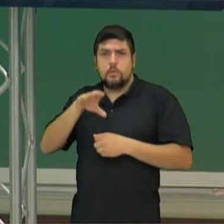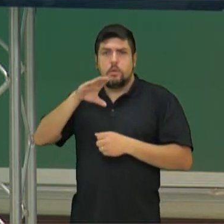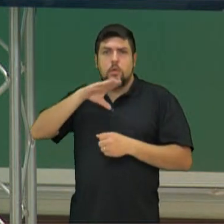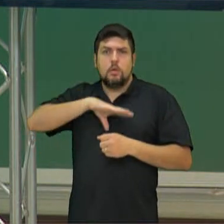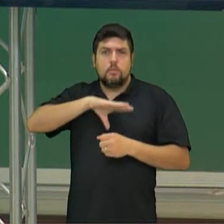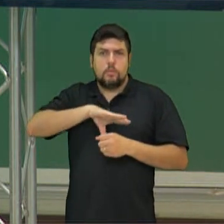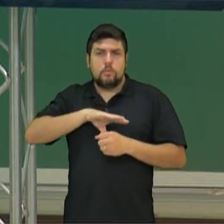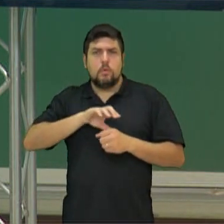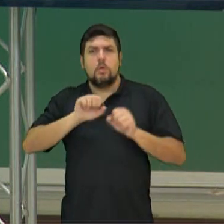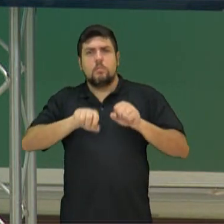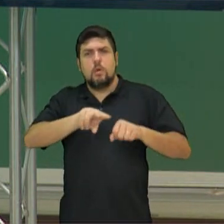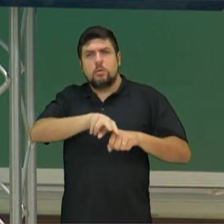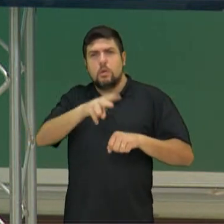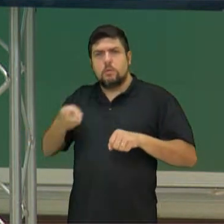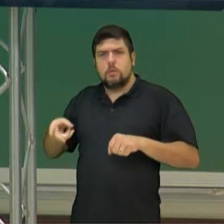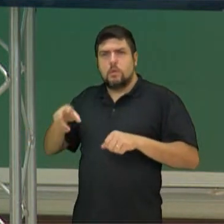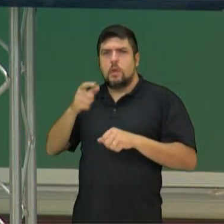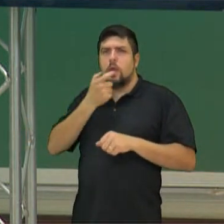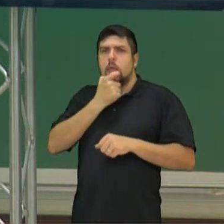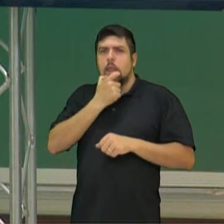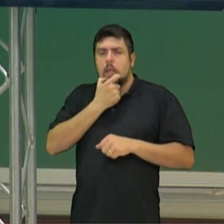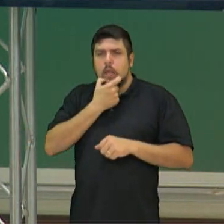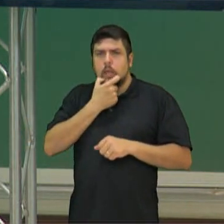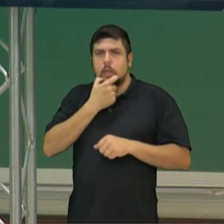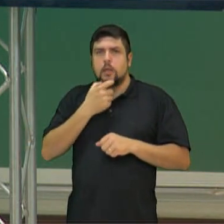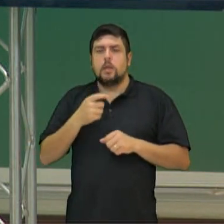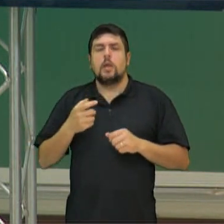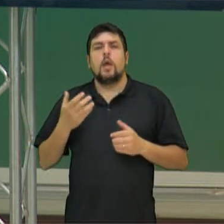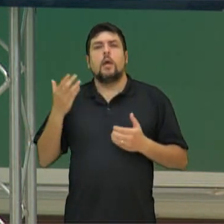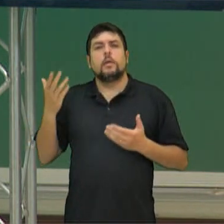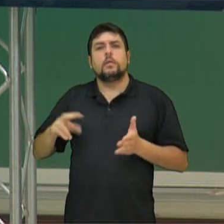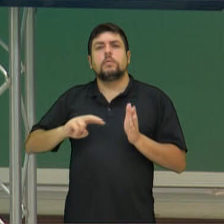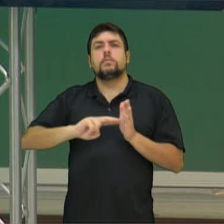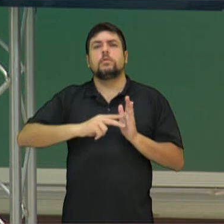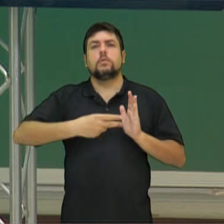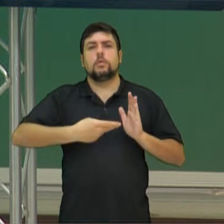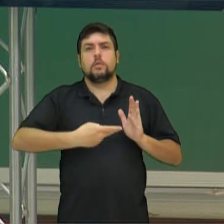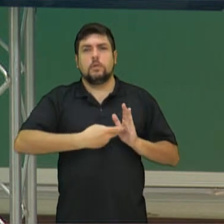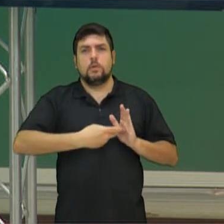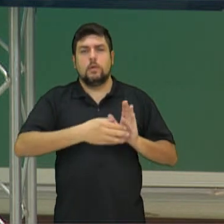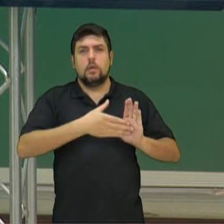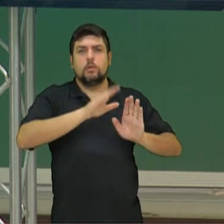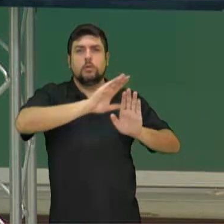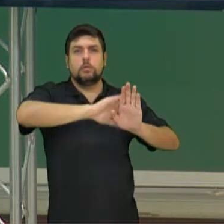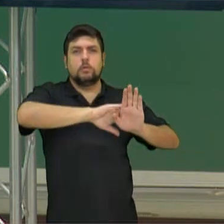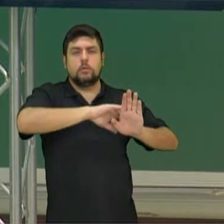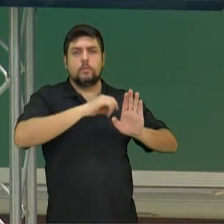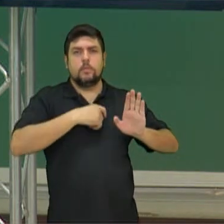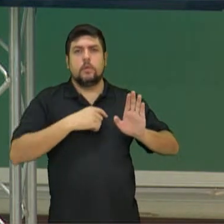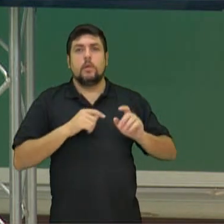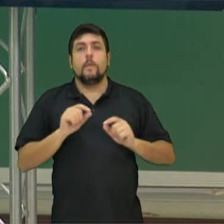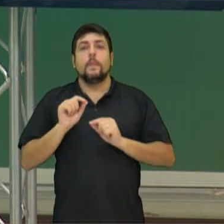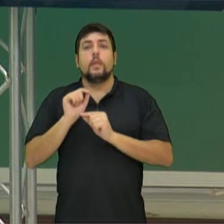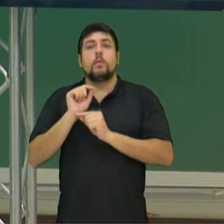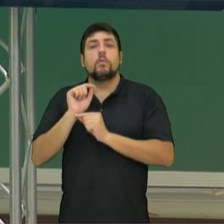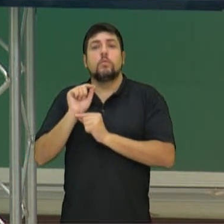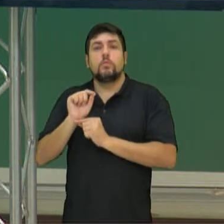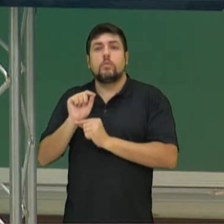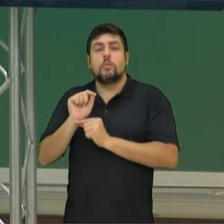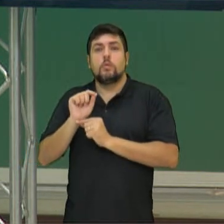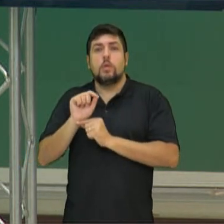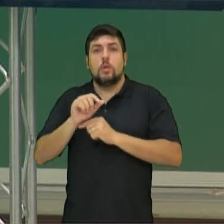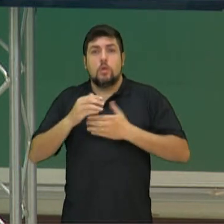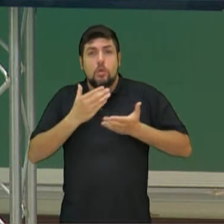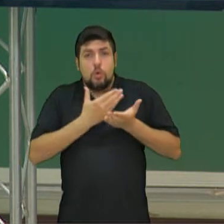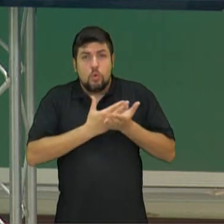pode passar para inglês agora, né? Que é bem isso. O que ele quer dizer? Que o resultado ele aparece quando